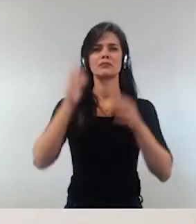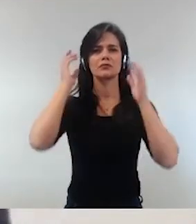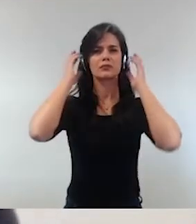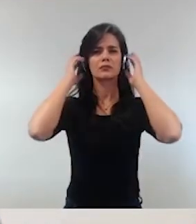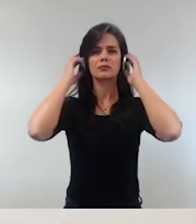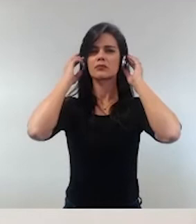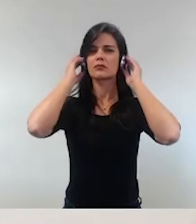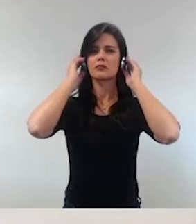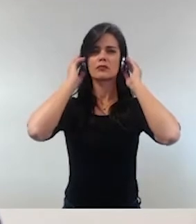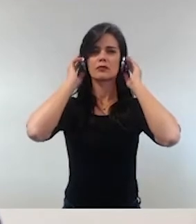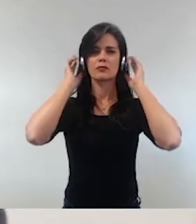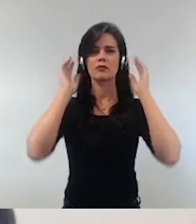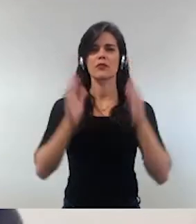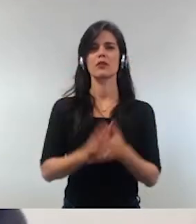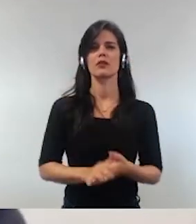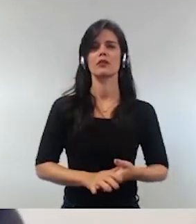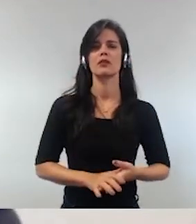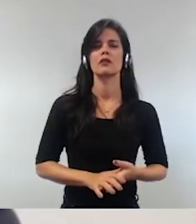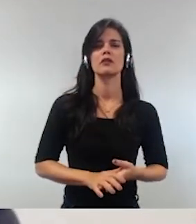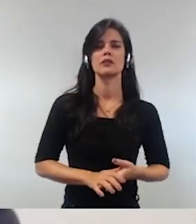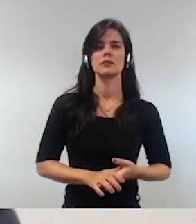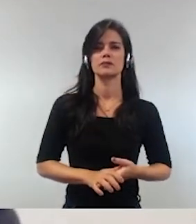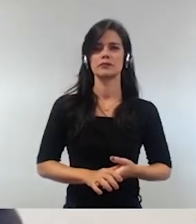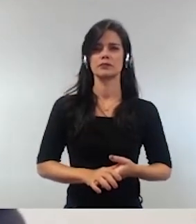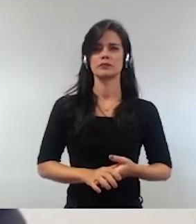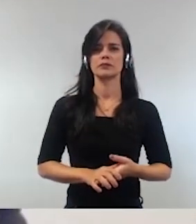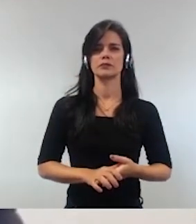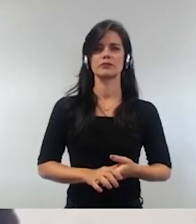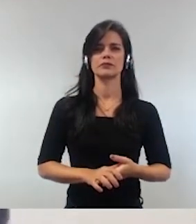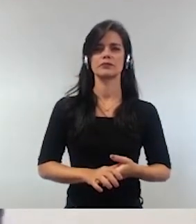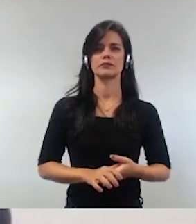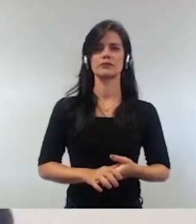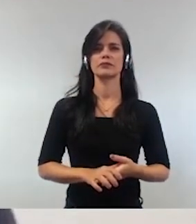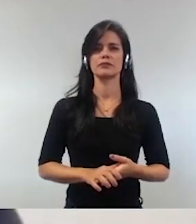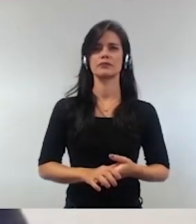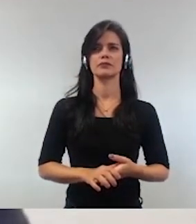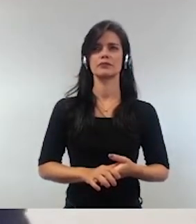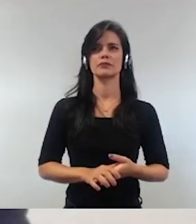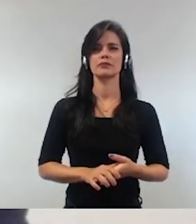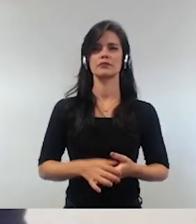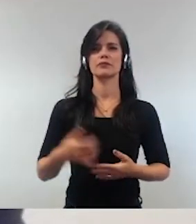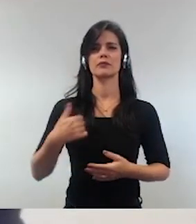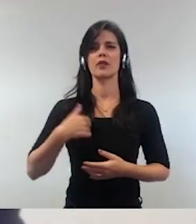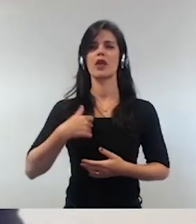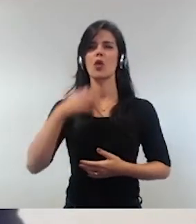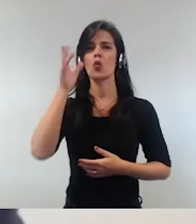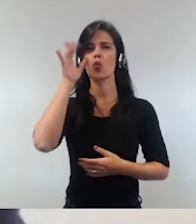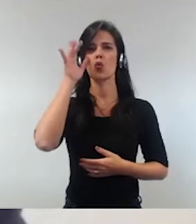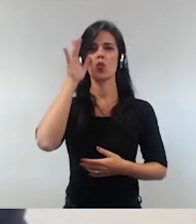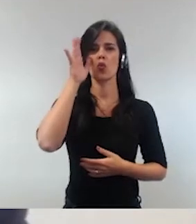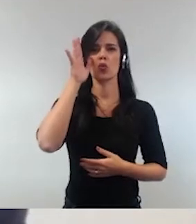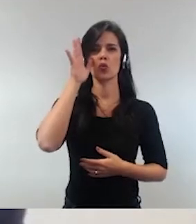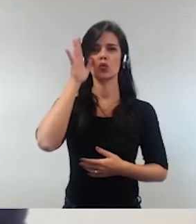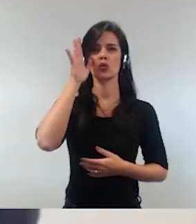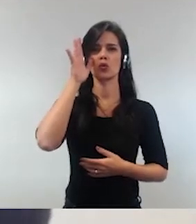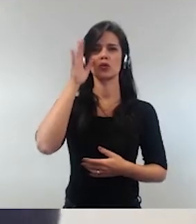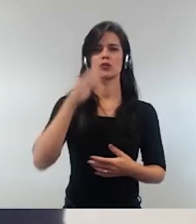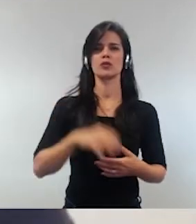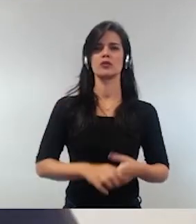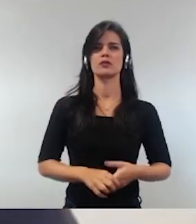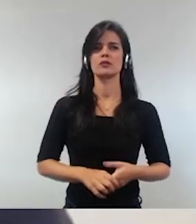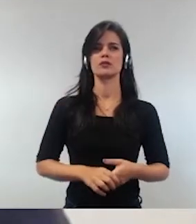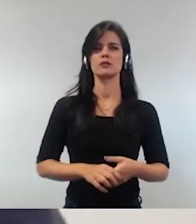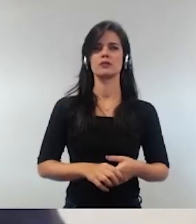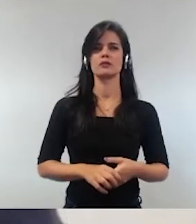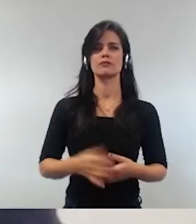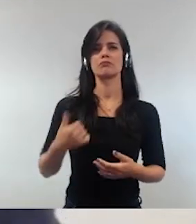né? É fazer por fazer. E eu tive uma curiosidade, aí que vem um ponto importante,